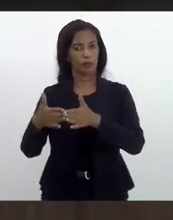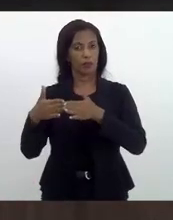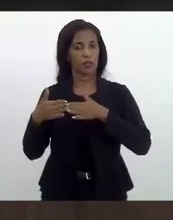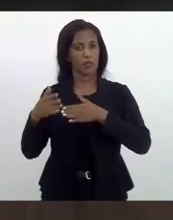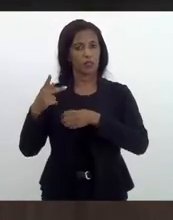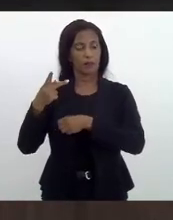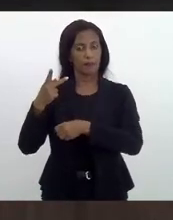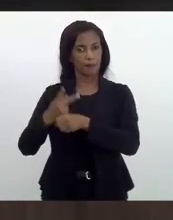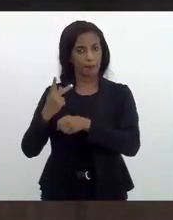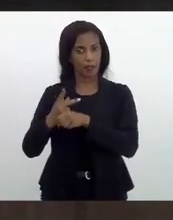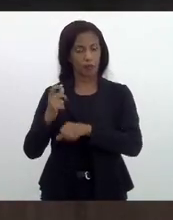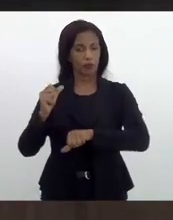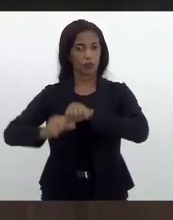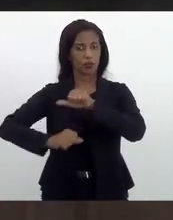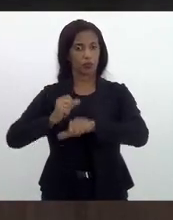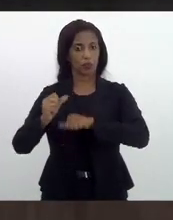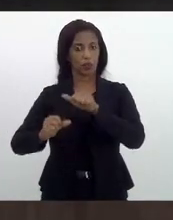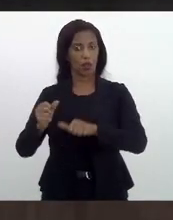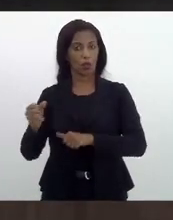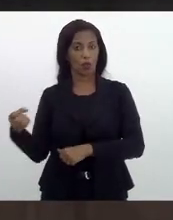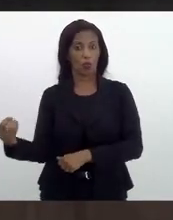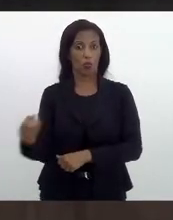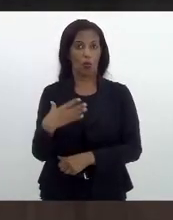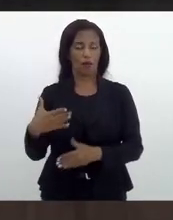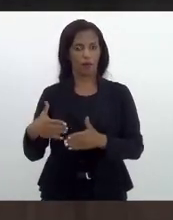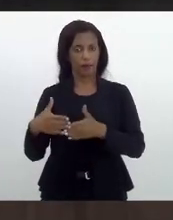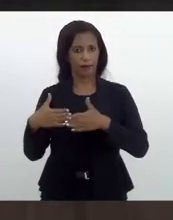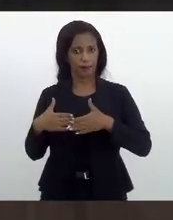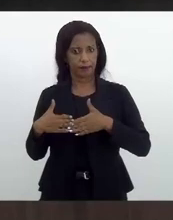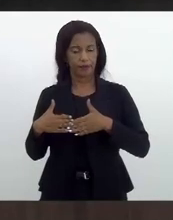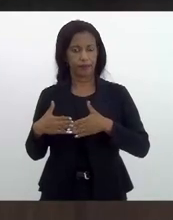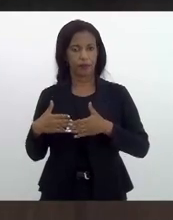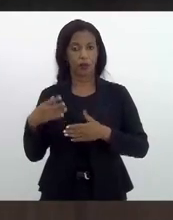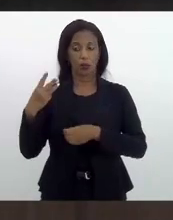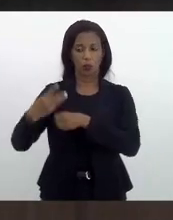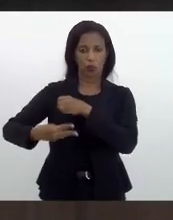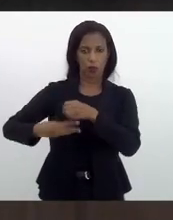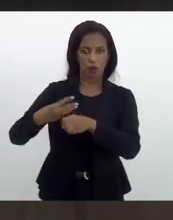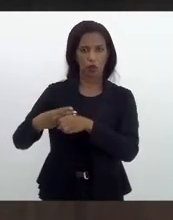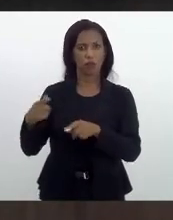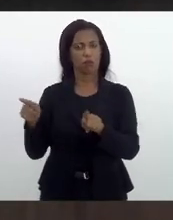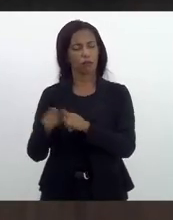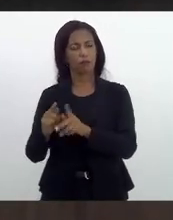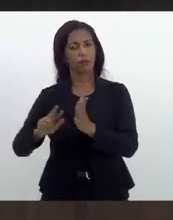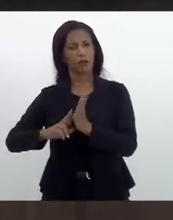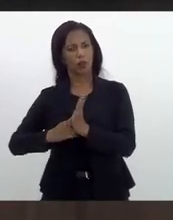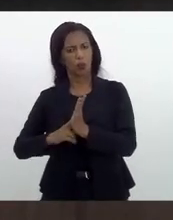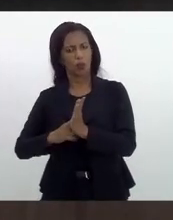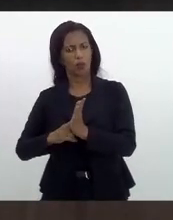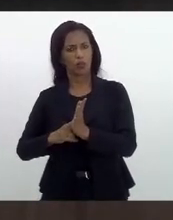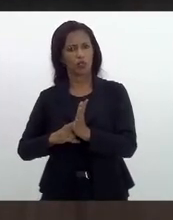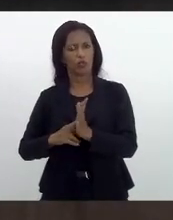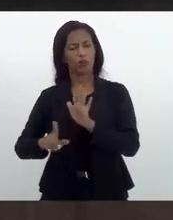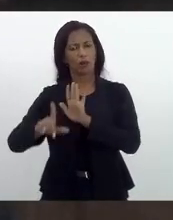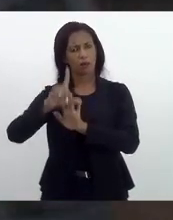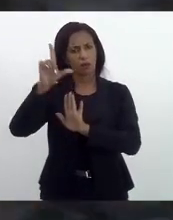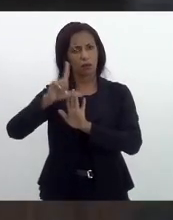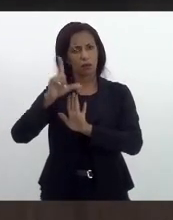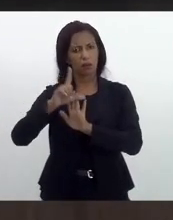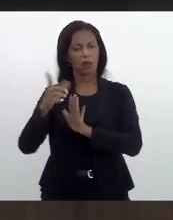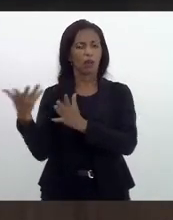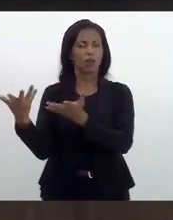-prêmio de transformá-la numa nova licença, o caso do triênio também o regime tem, a legislação